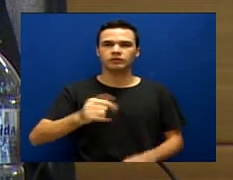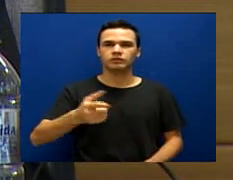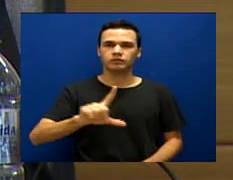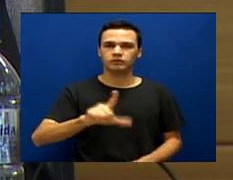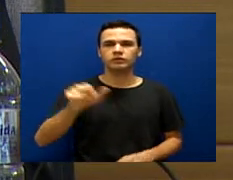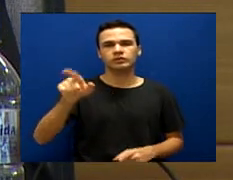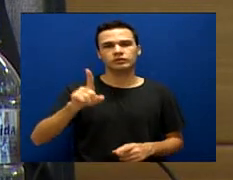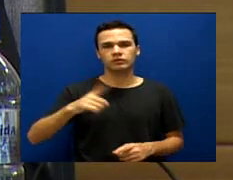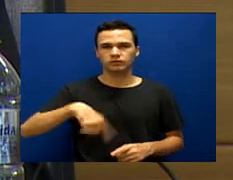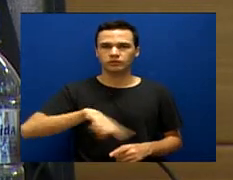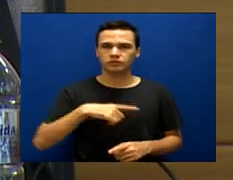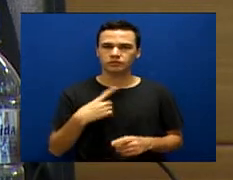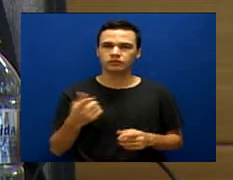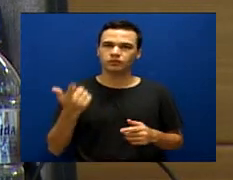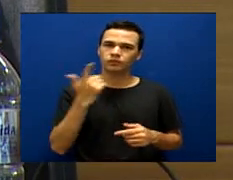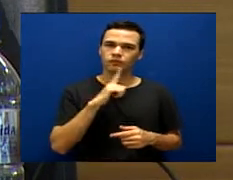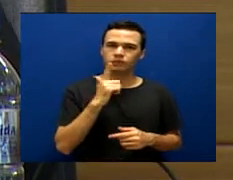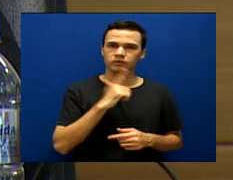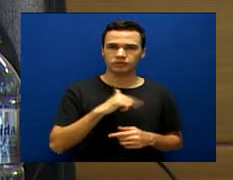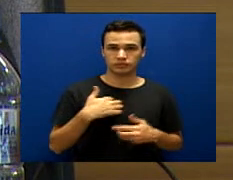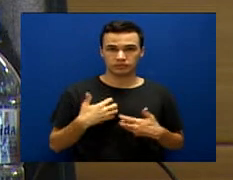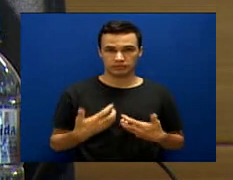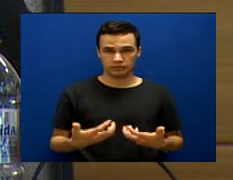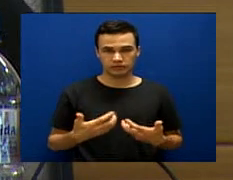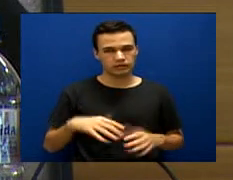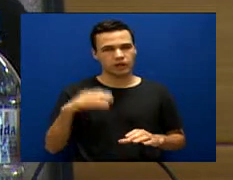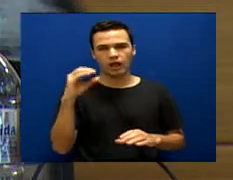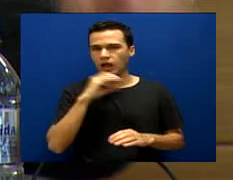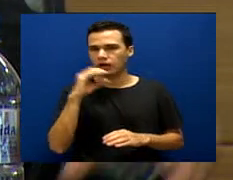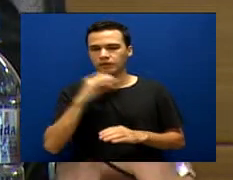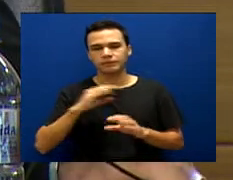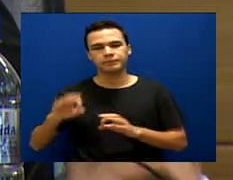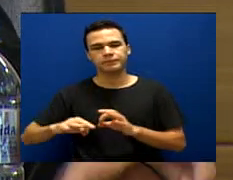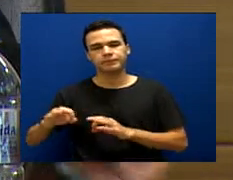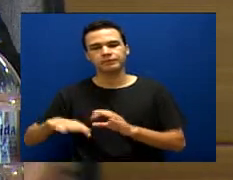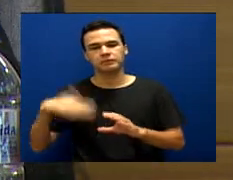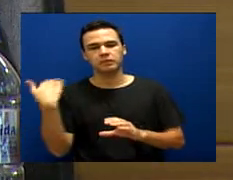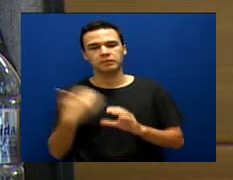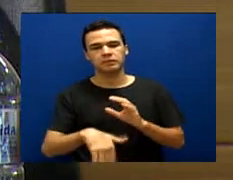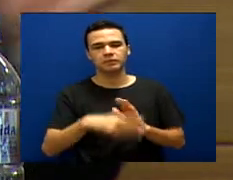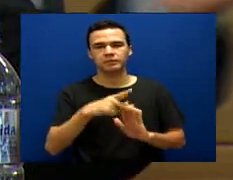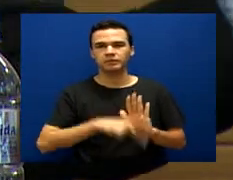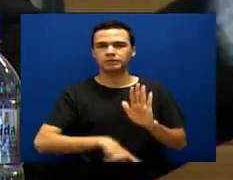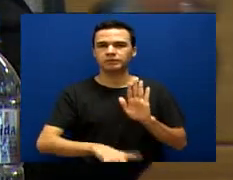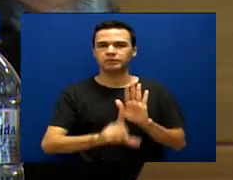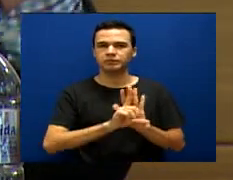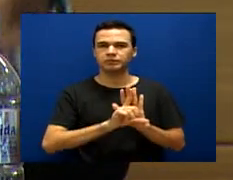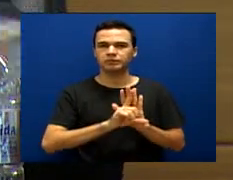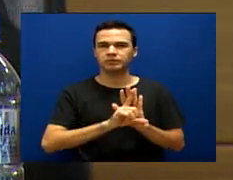Então, se Deus quiser, eu quero ver. Eu quero mandar o quanto antes para o departamento jurídico,